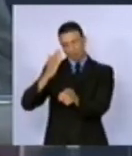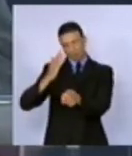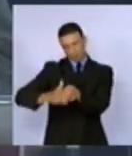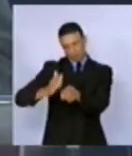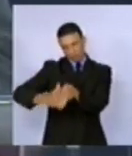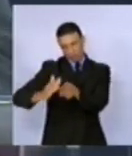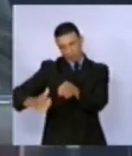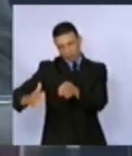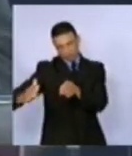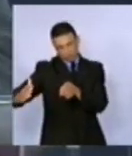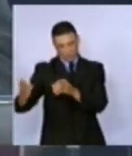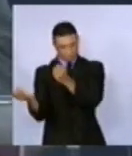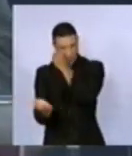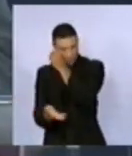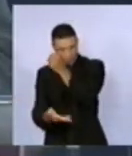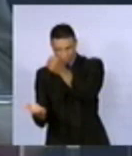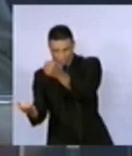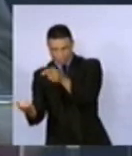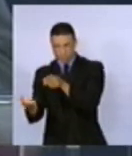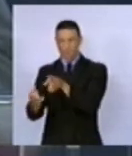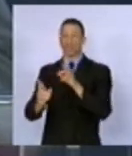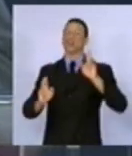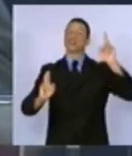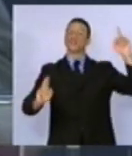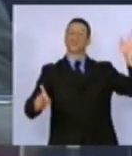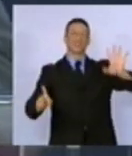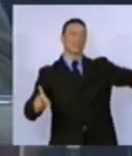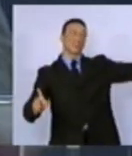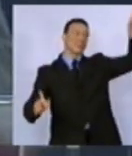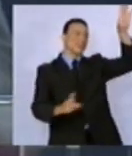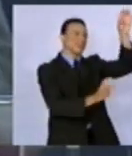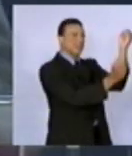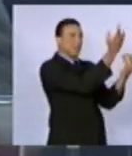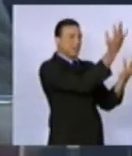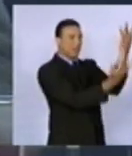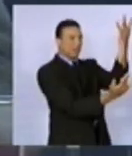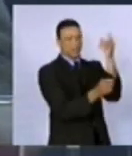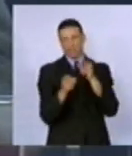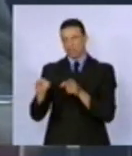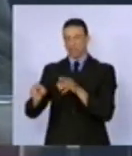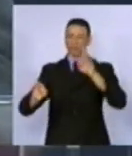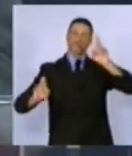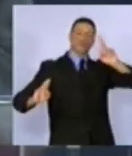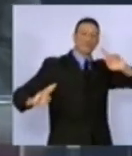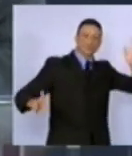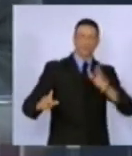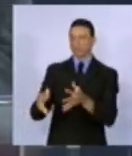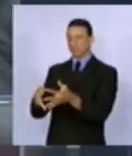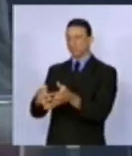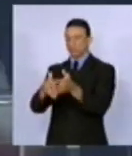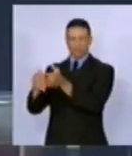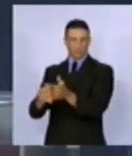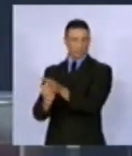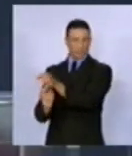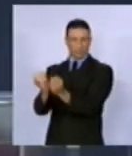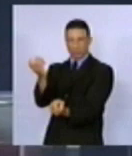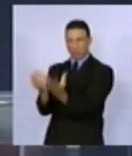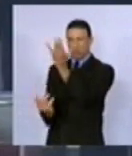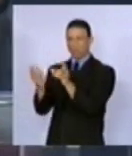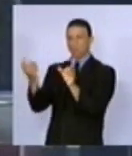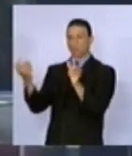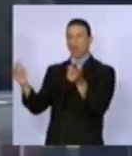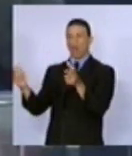diferencial no nosso percentual e na evolução da eliminação da queima no estado